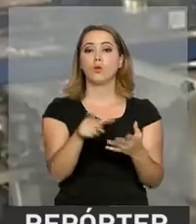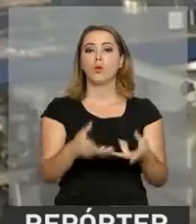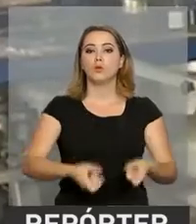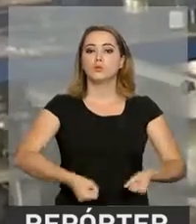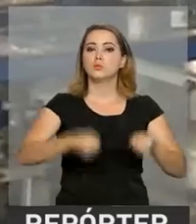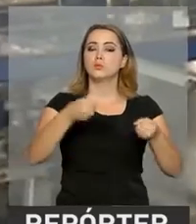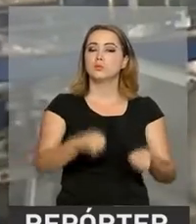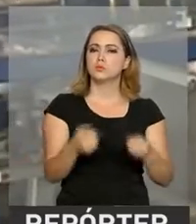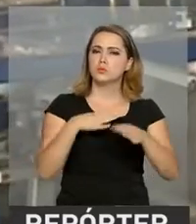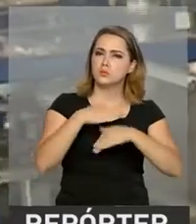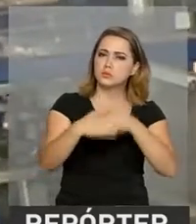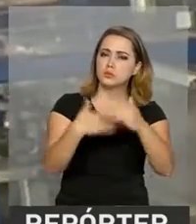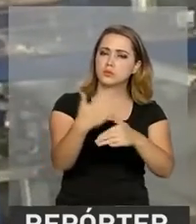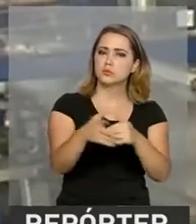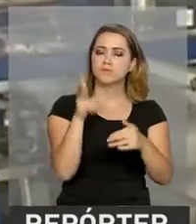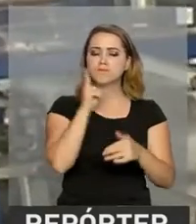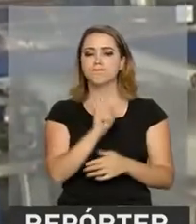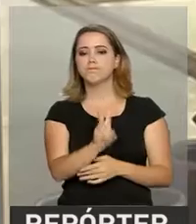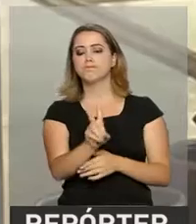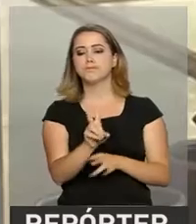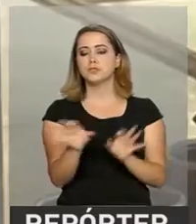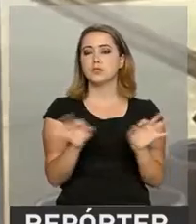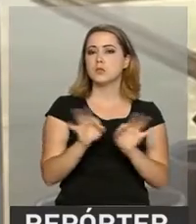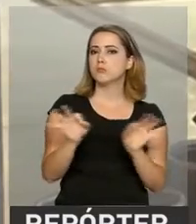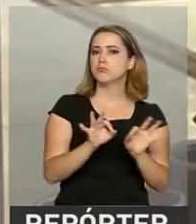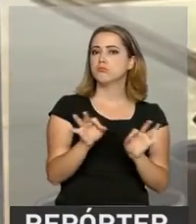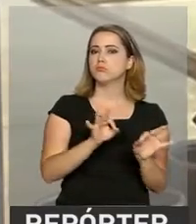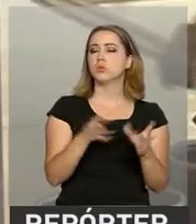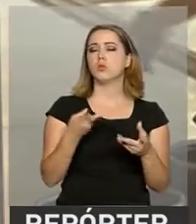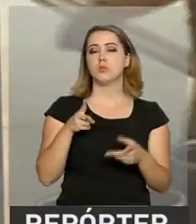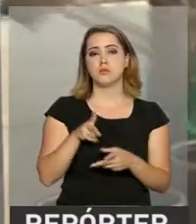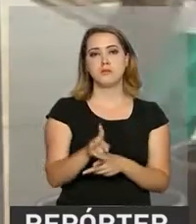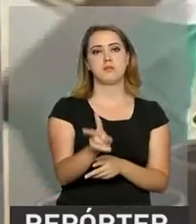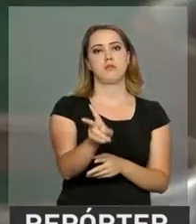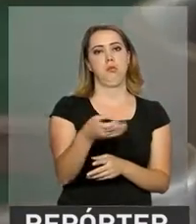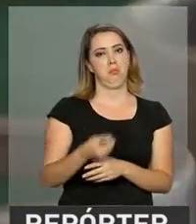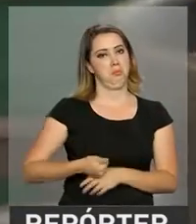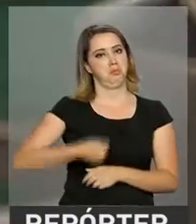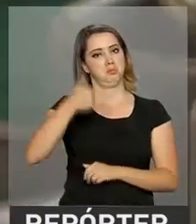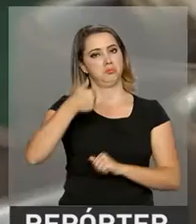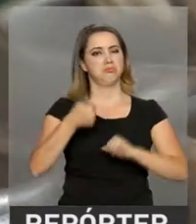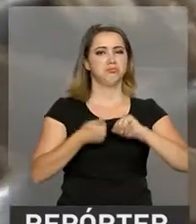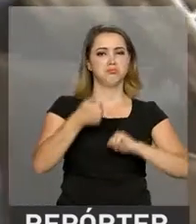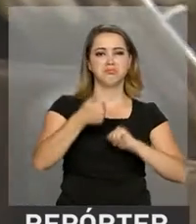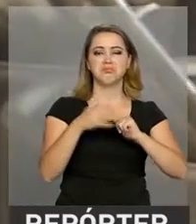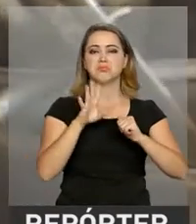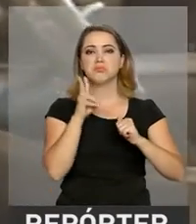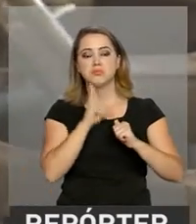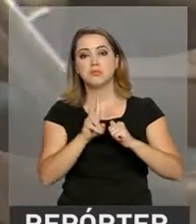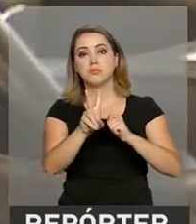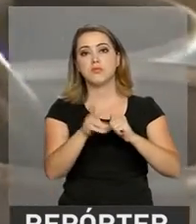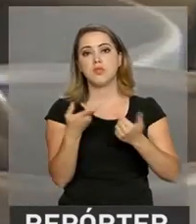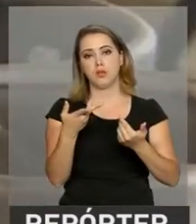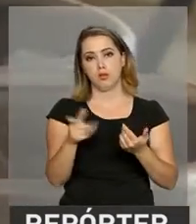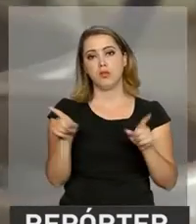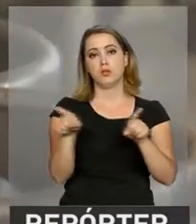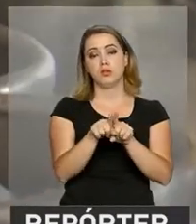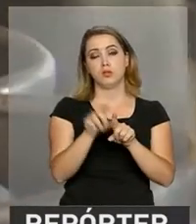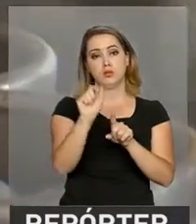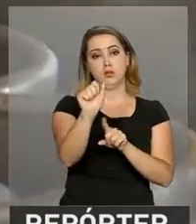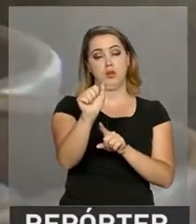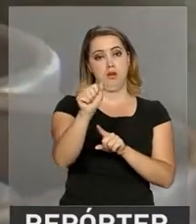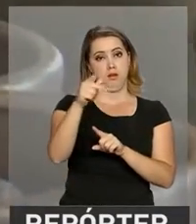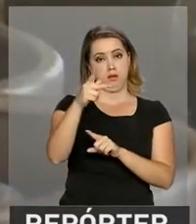passam ainda por requalificações manutenções periódicas conforme normas da agência nacional do petróleo